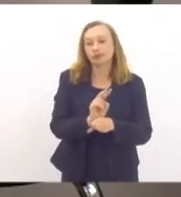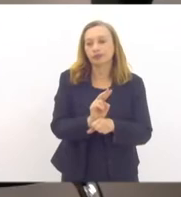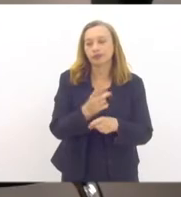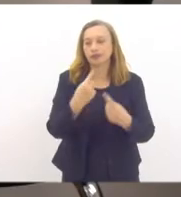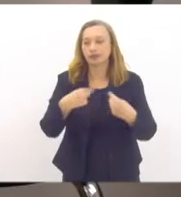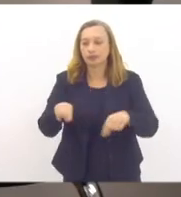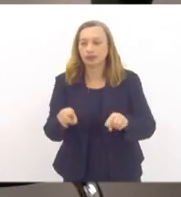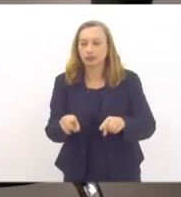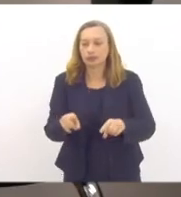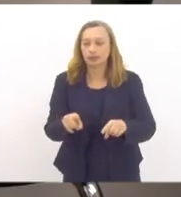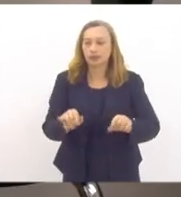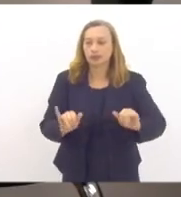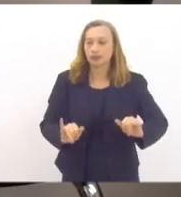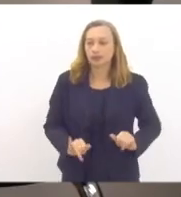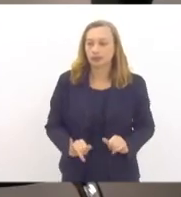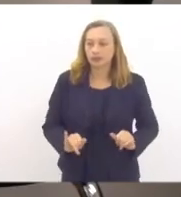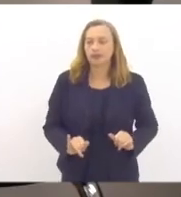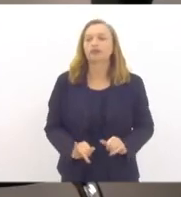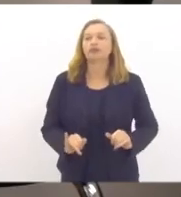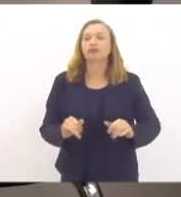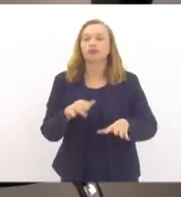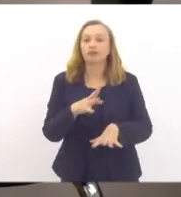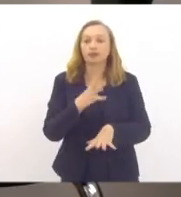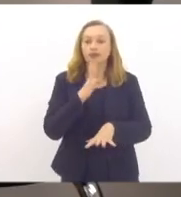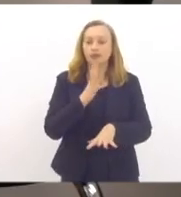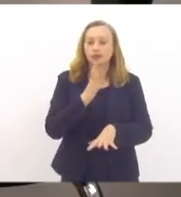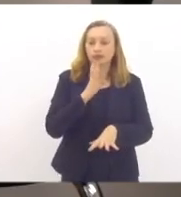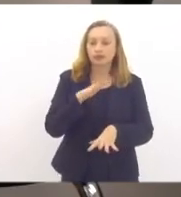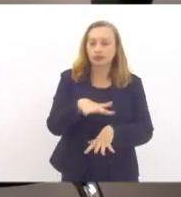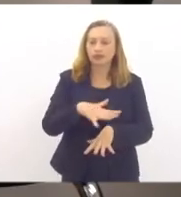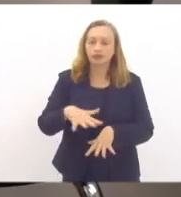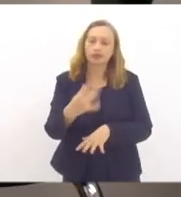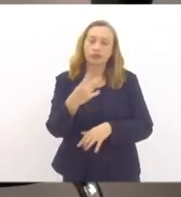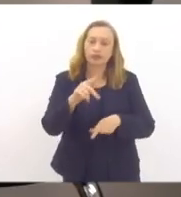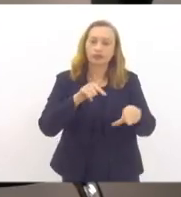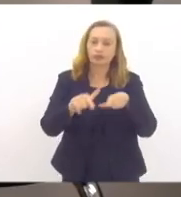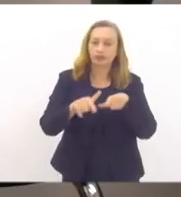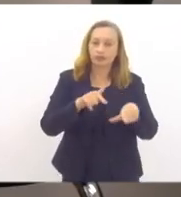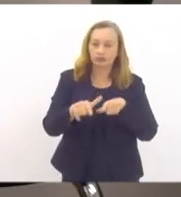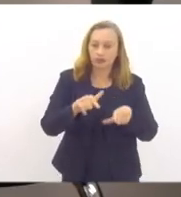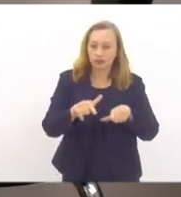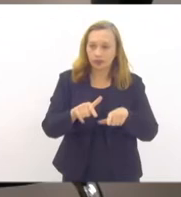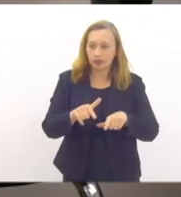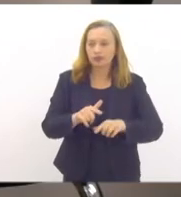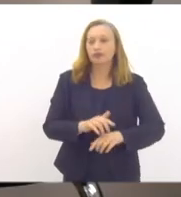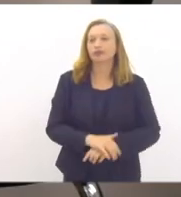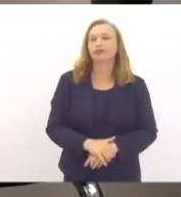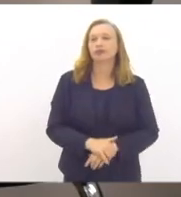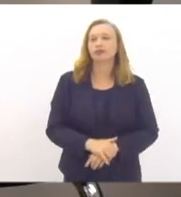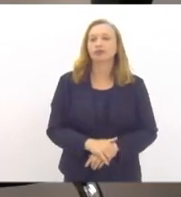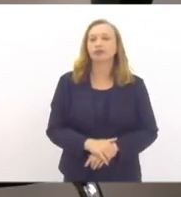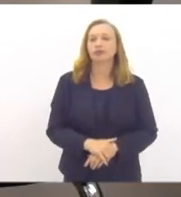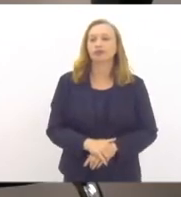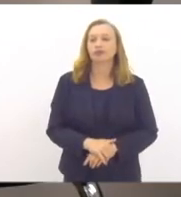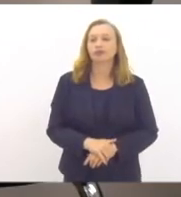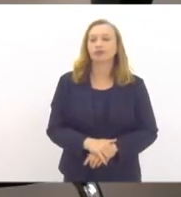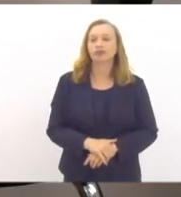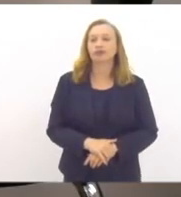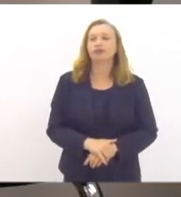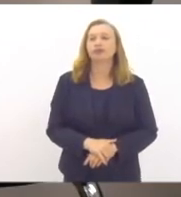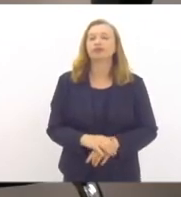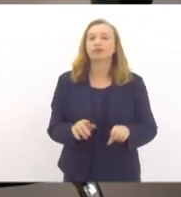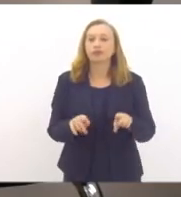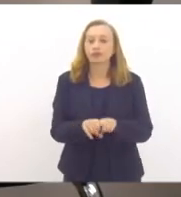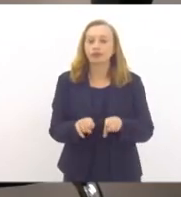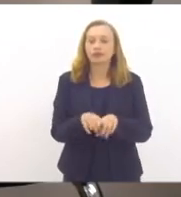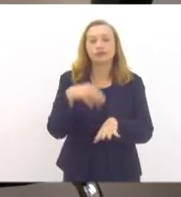o conhecimento dessa rede para o seu trabalho eventual no mecanismo estadual de prevenção e combate à tortura. E tem que destacar também